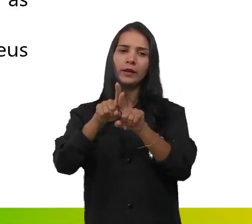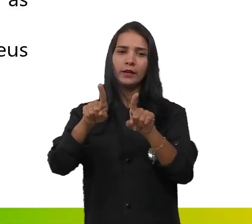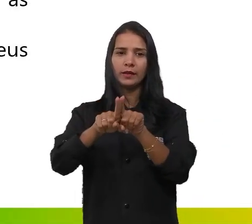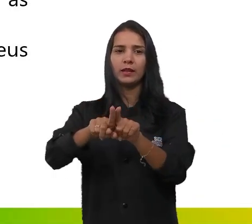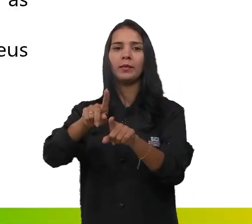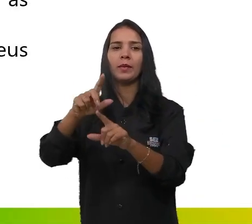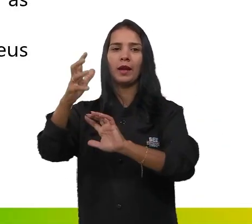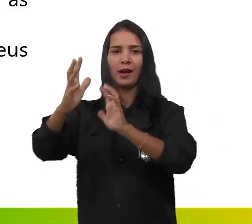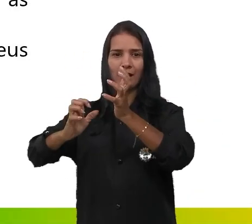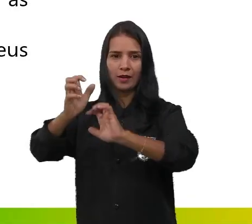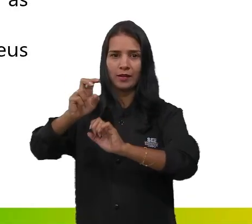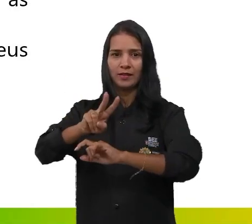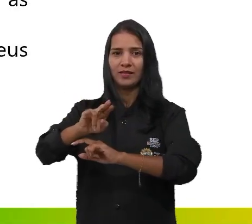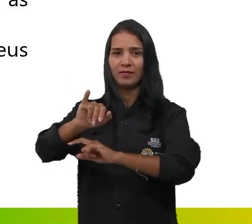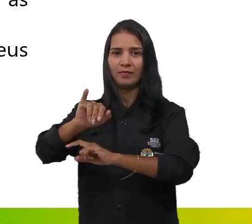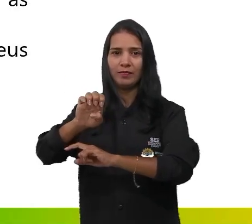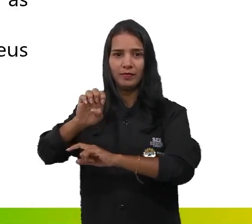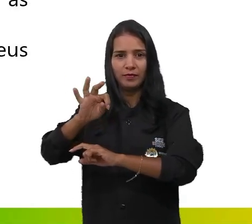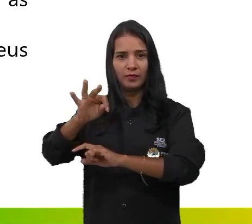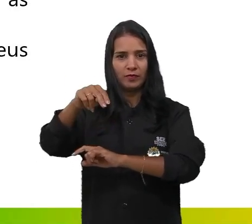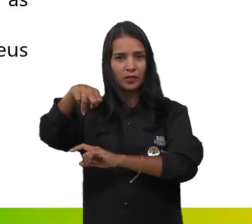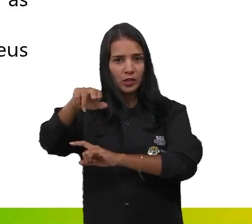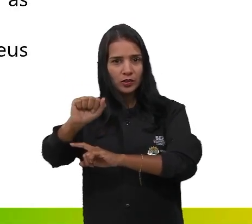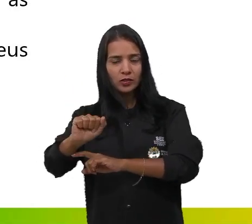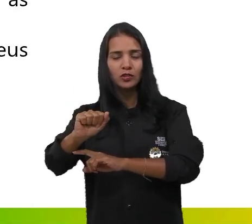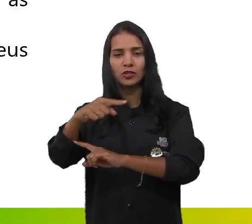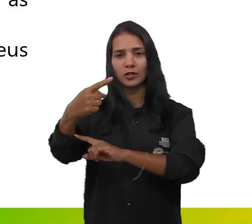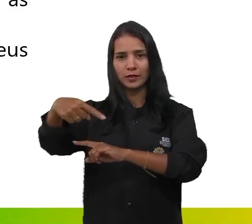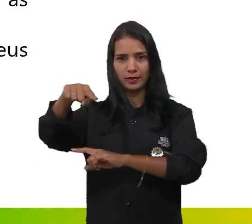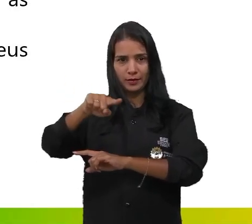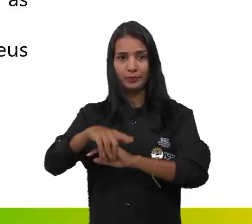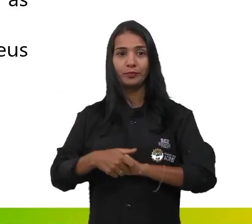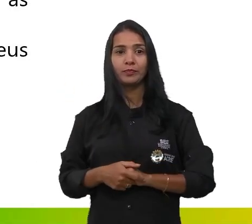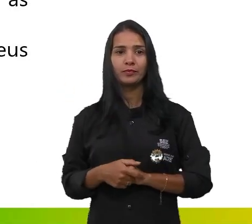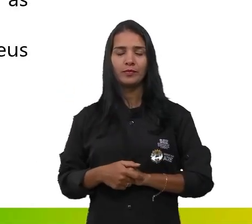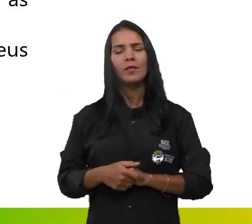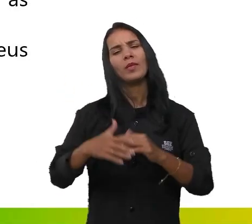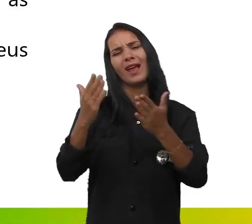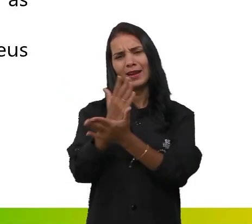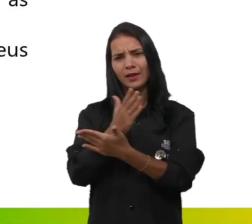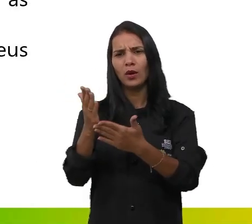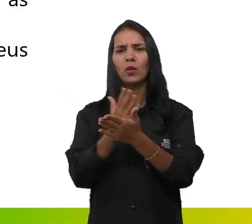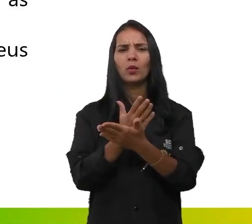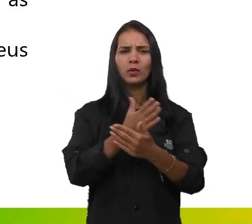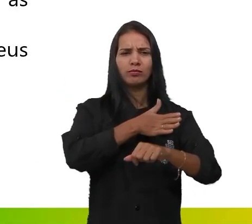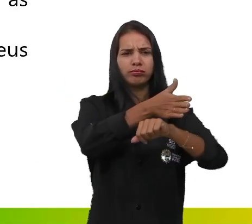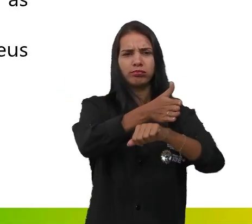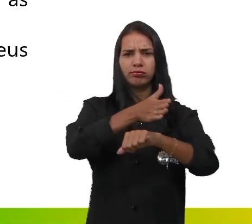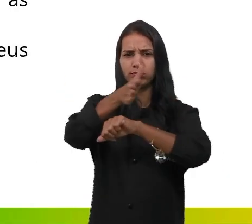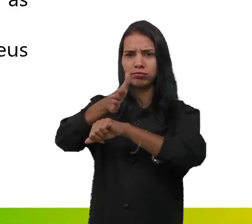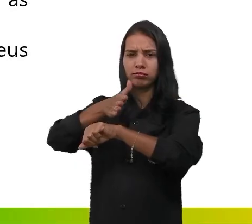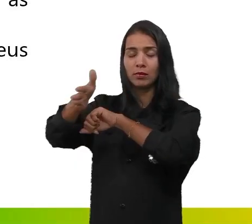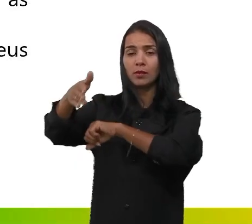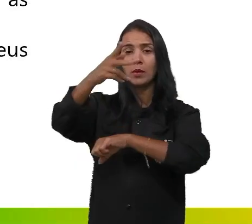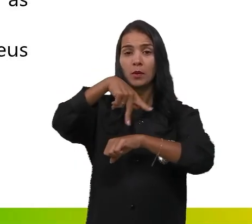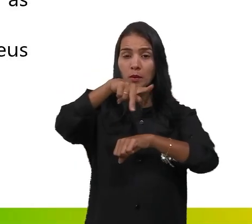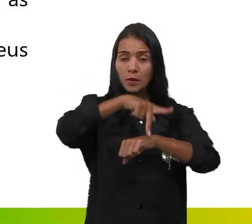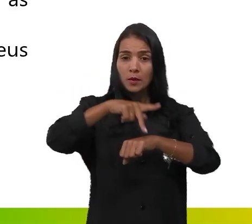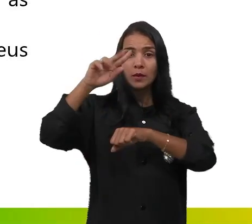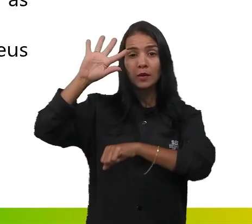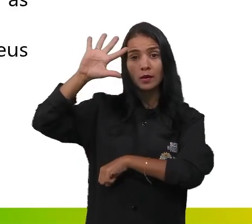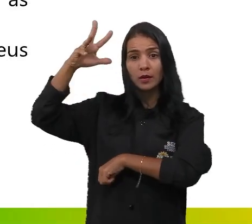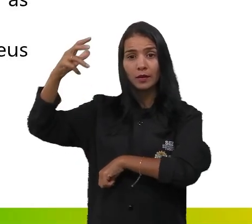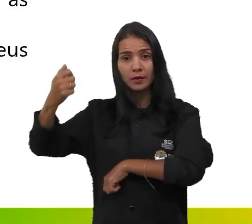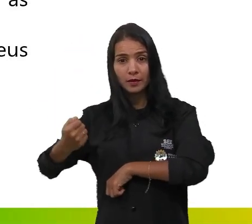entre 1955 a 1975, e também algumas intervenções em países, tanto da